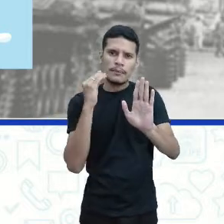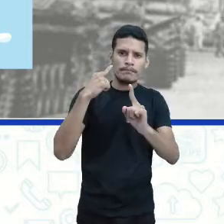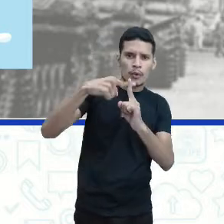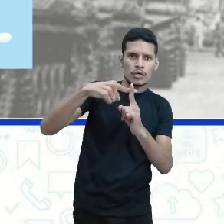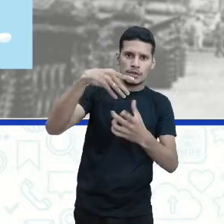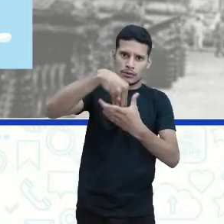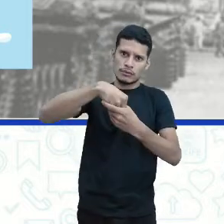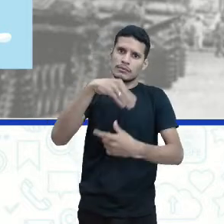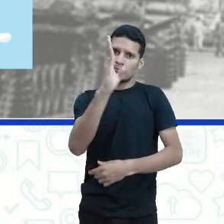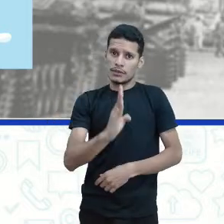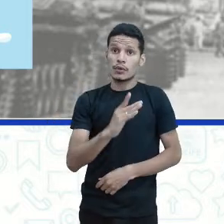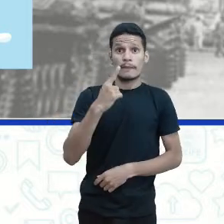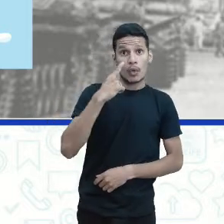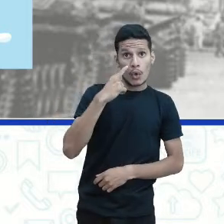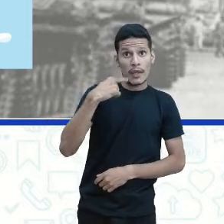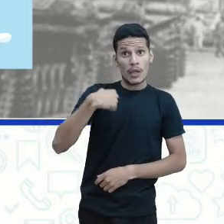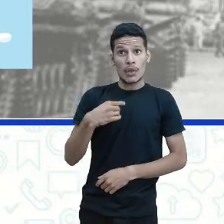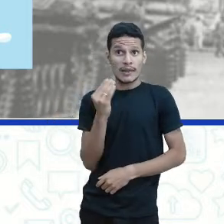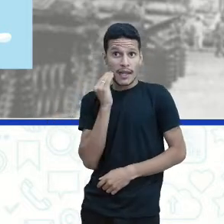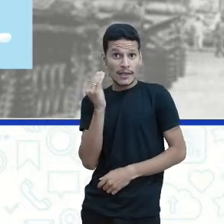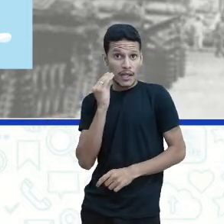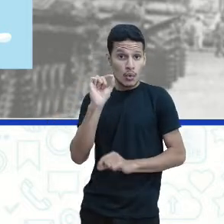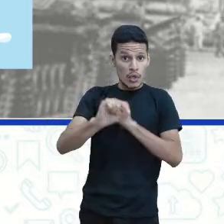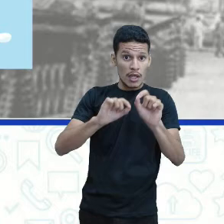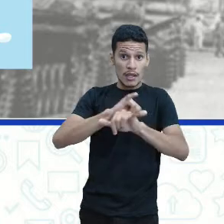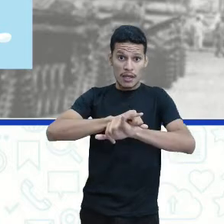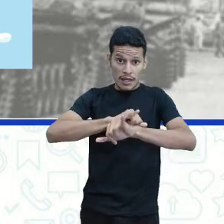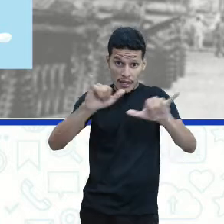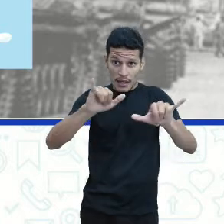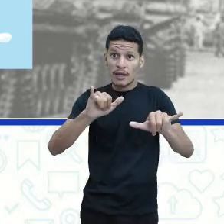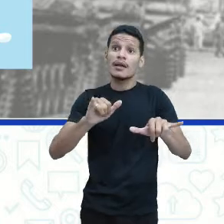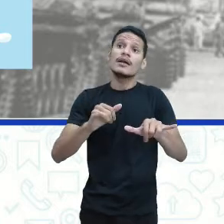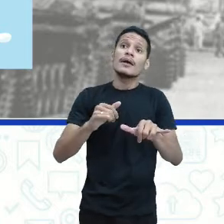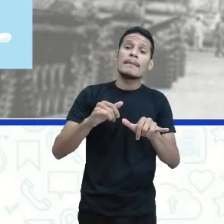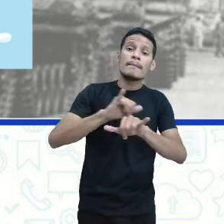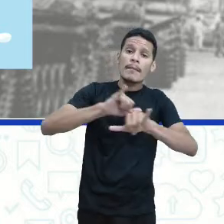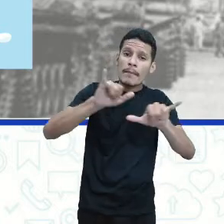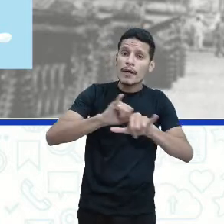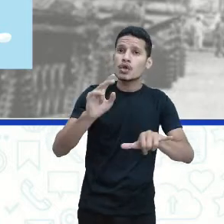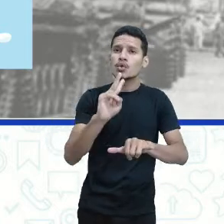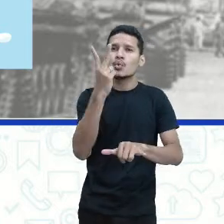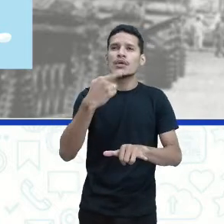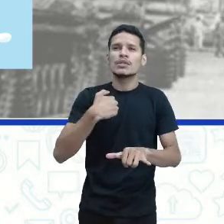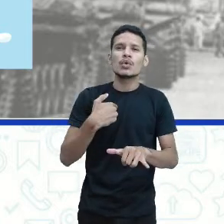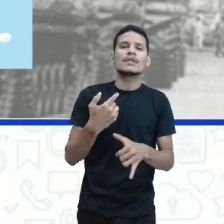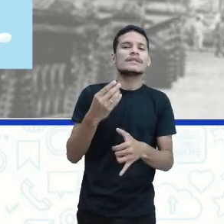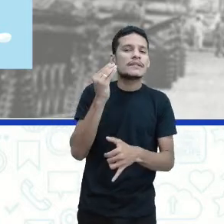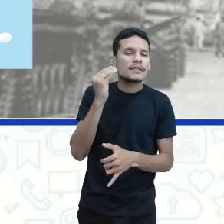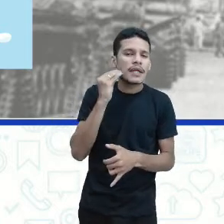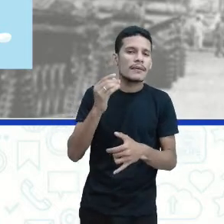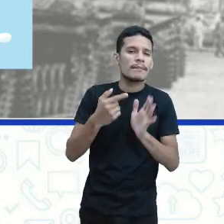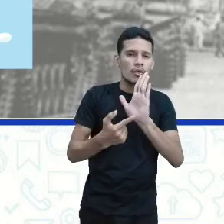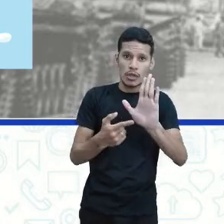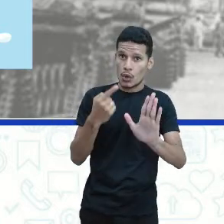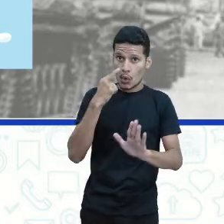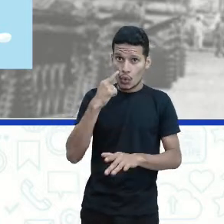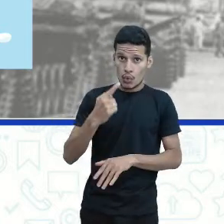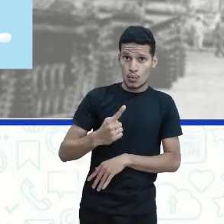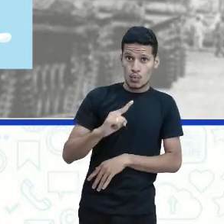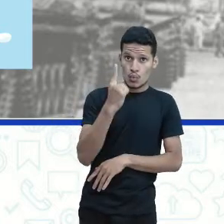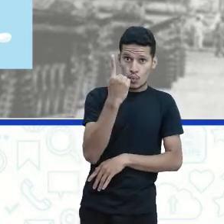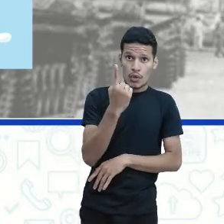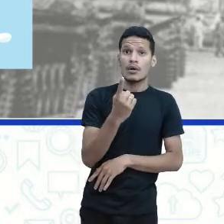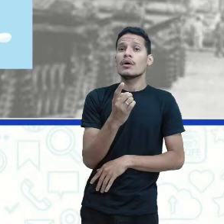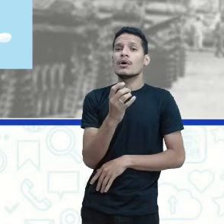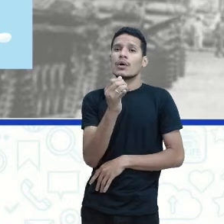aí eu vou destacar, eu tentei recriar duas propagandas da ditadura militar, que é o seguinte, uma era uma dessas propagandas que a gente